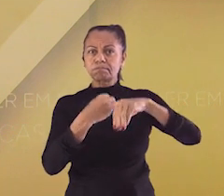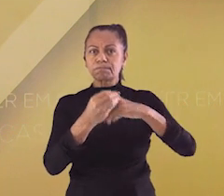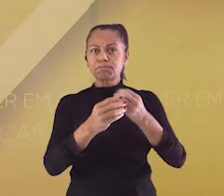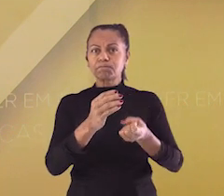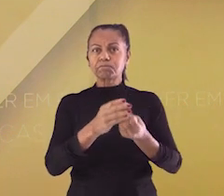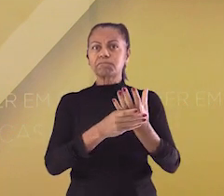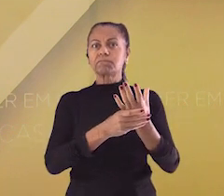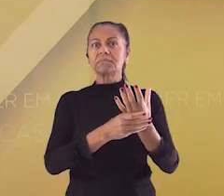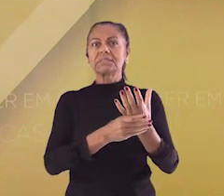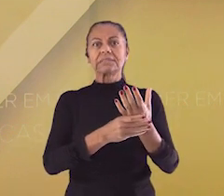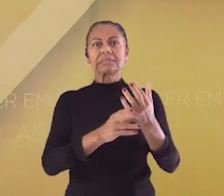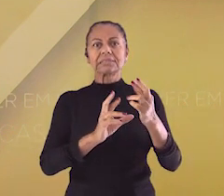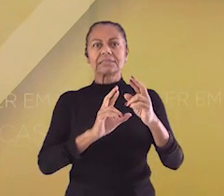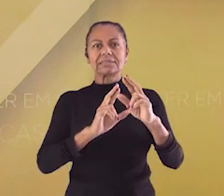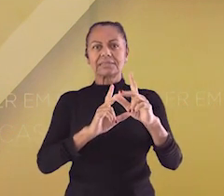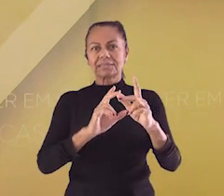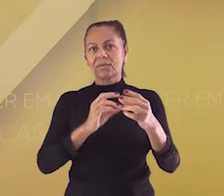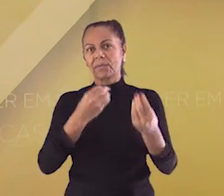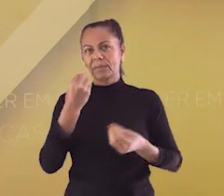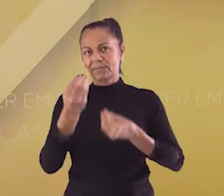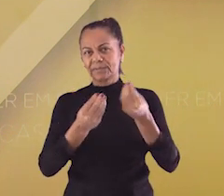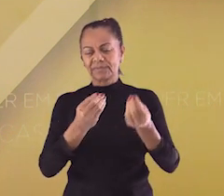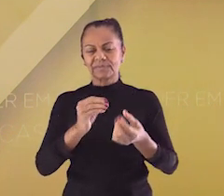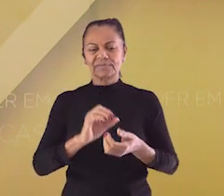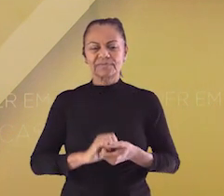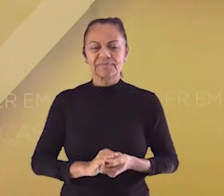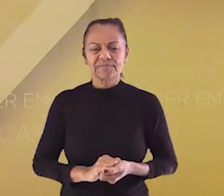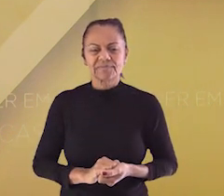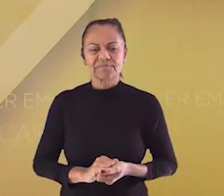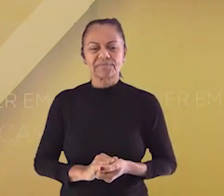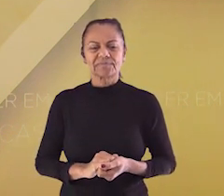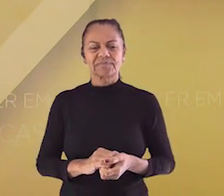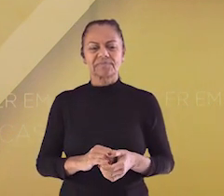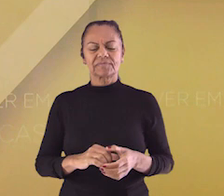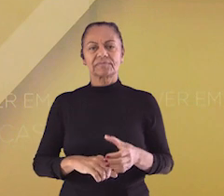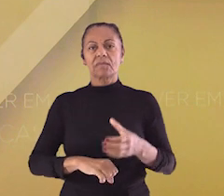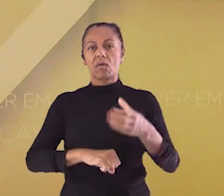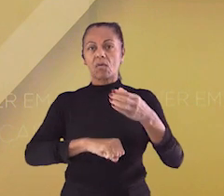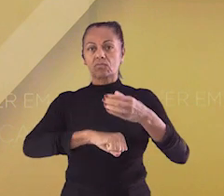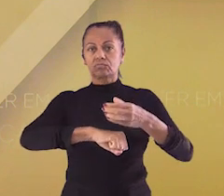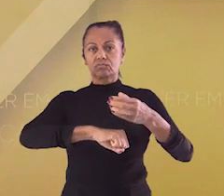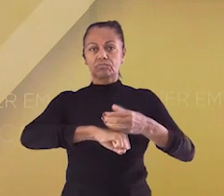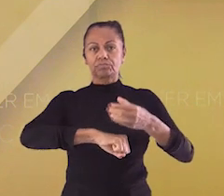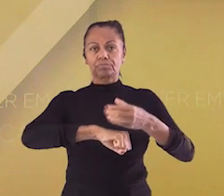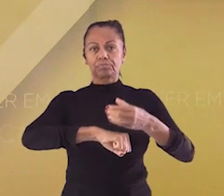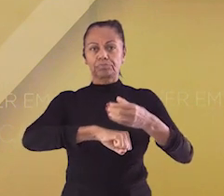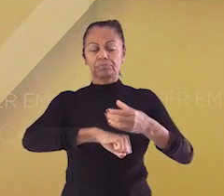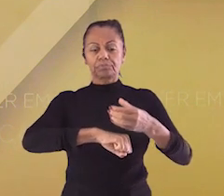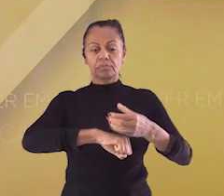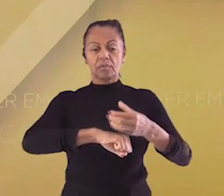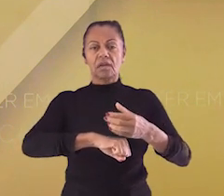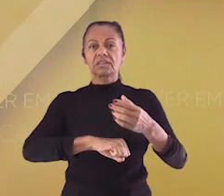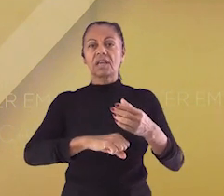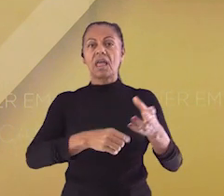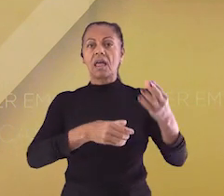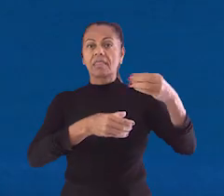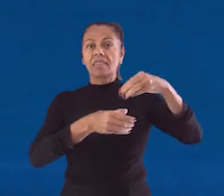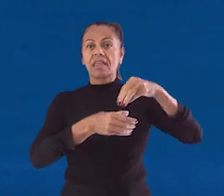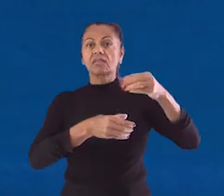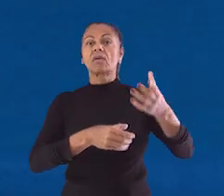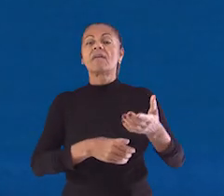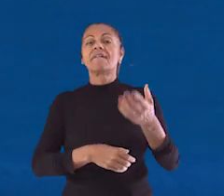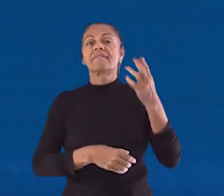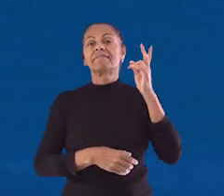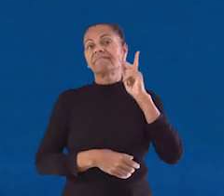causada pelo vinagre. Lembre-se que isso é apenas uma simulação. Para o nosso experimento, nós vamos precisar de um